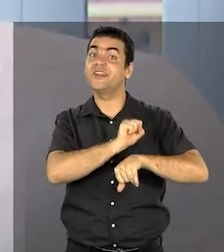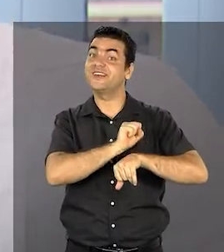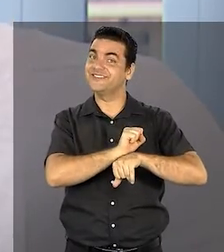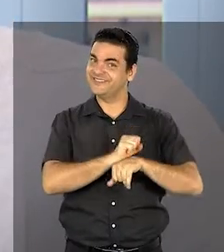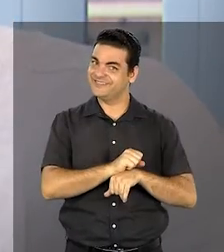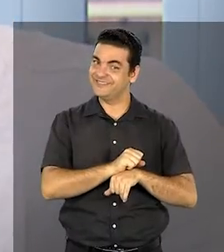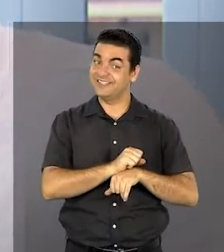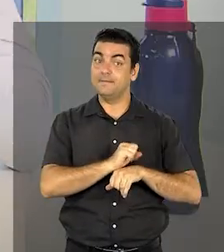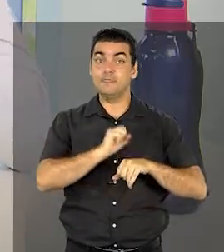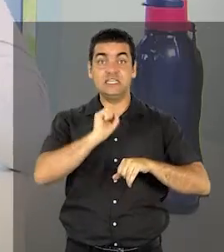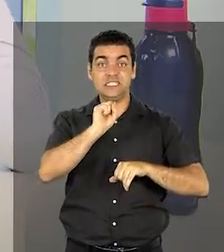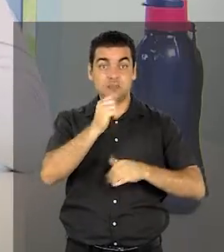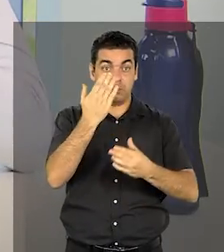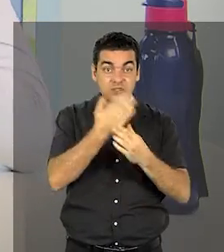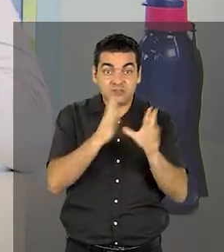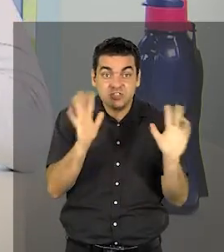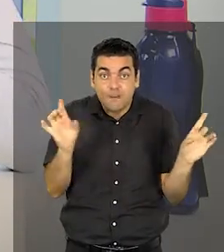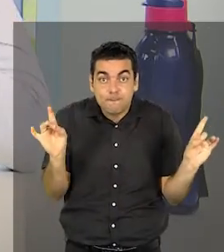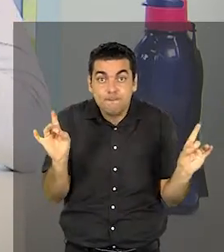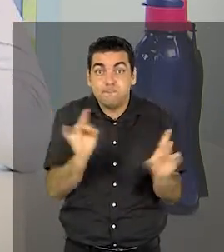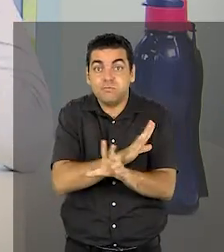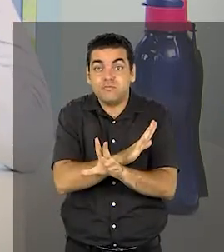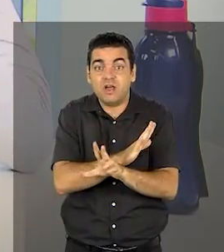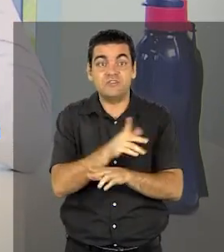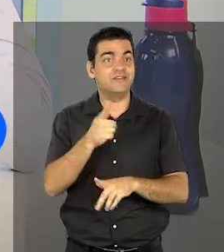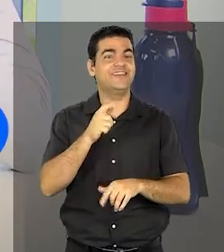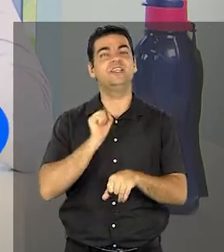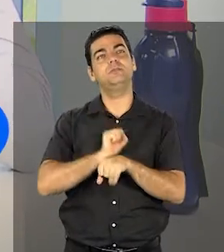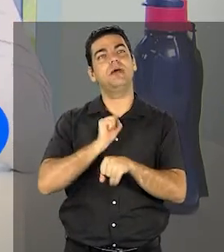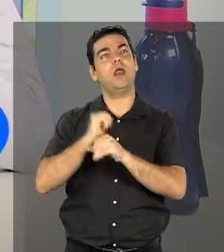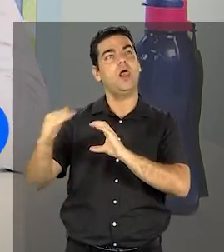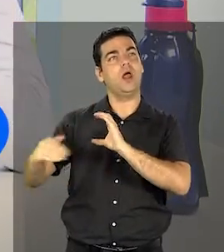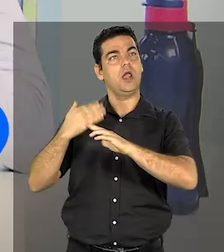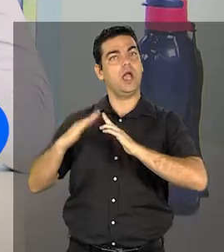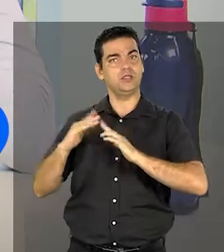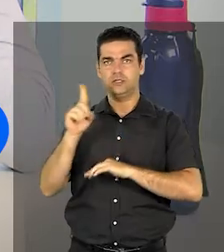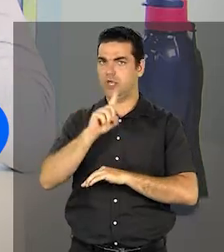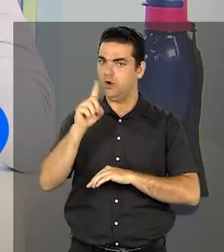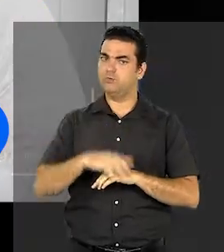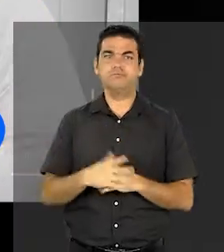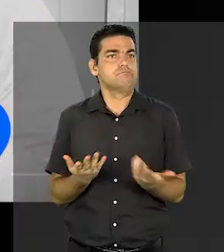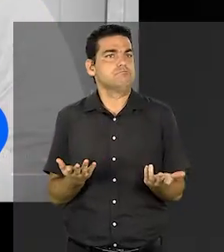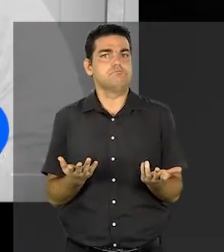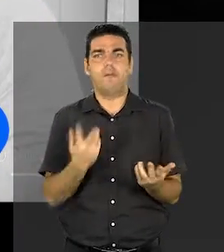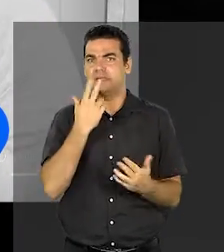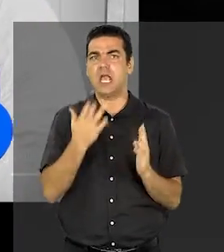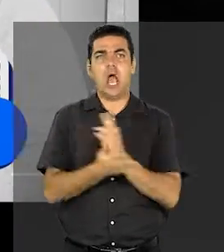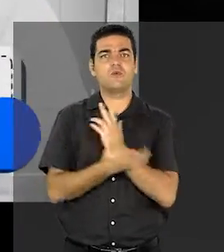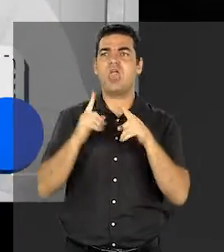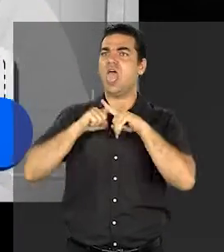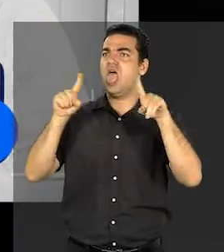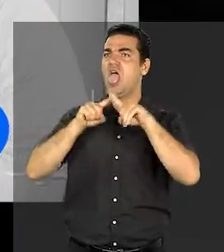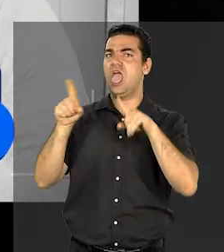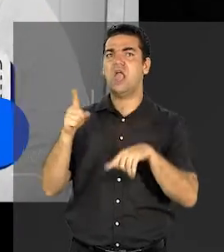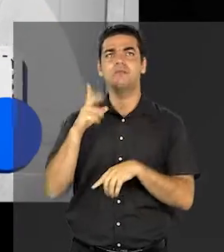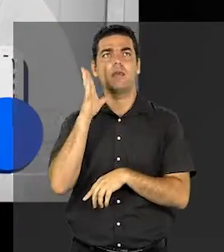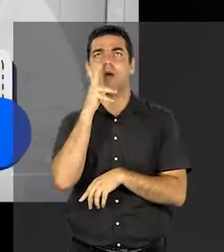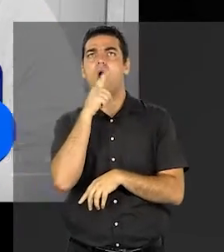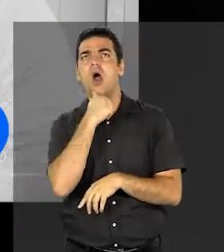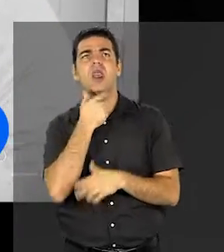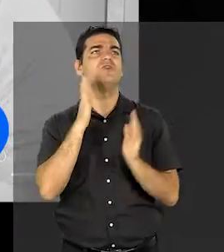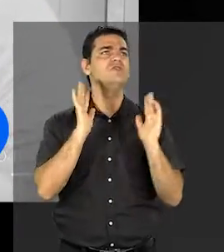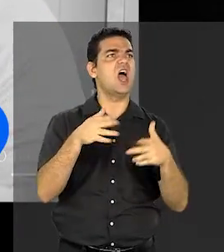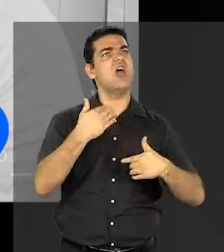para tirar o título de eleitor. Quando o processo for concluído, não fica esperando o documento em casa não, tá? Porque tem gente que ficou reclamando lá,